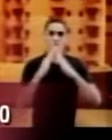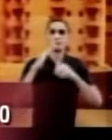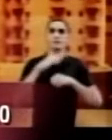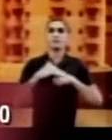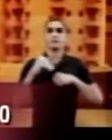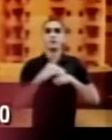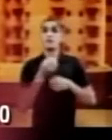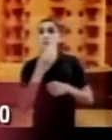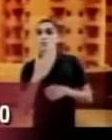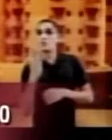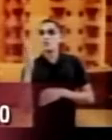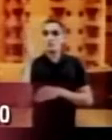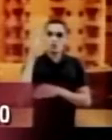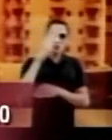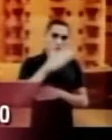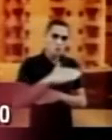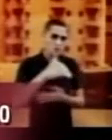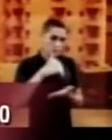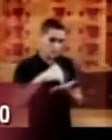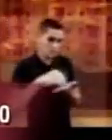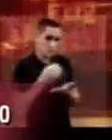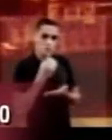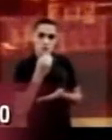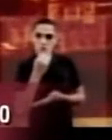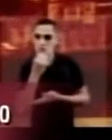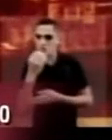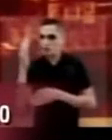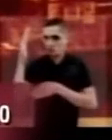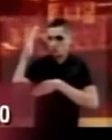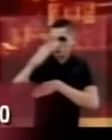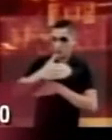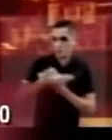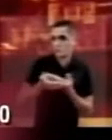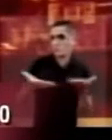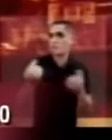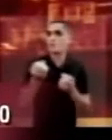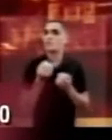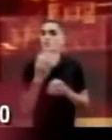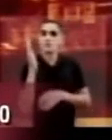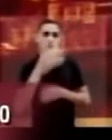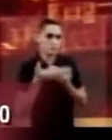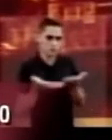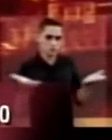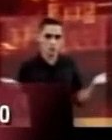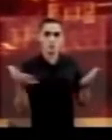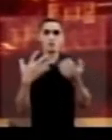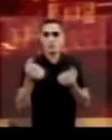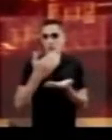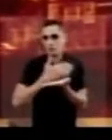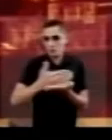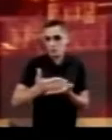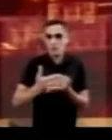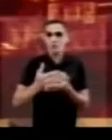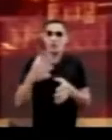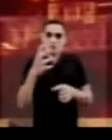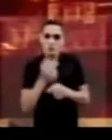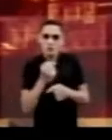Fátima. Boa tarde, secretário. Boa tarde, Letícia. Boa tarde a todos. Vamos iniciar, então, essa